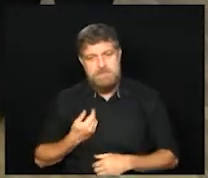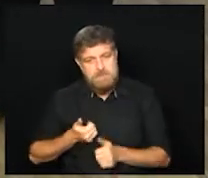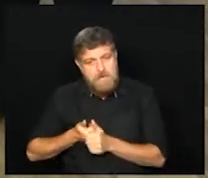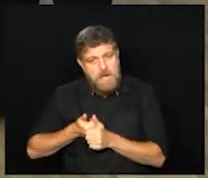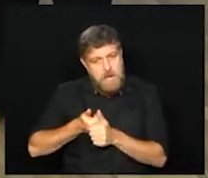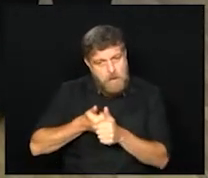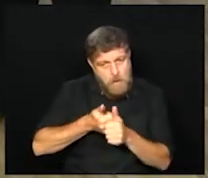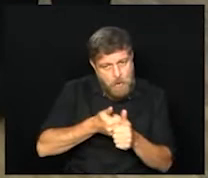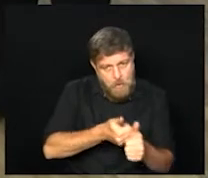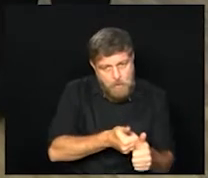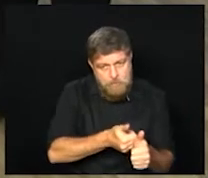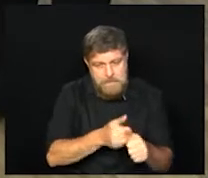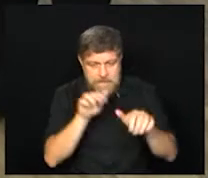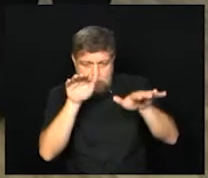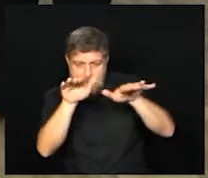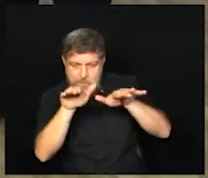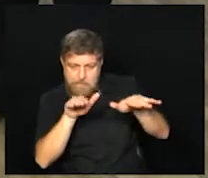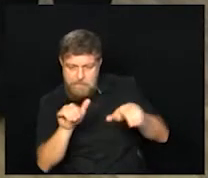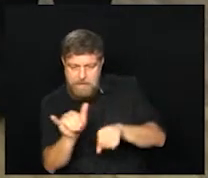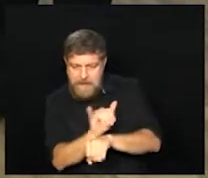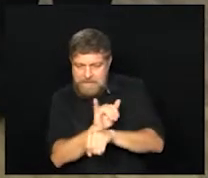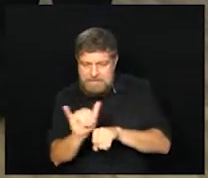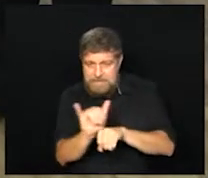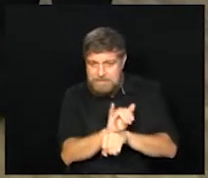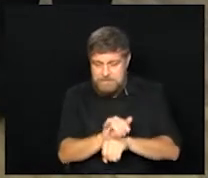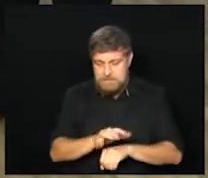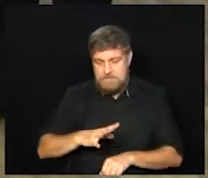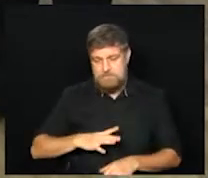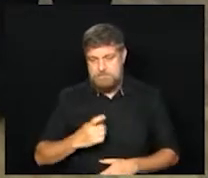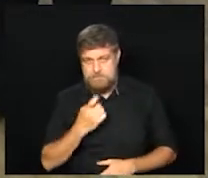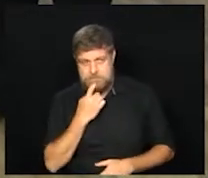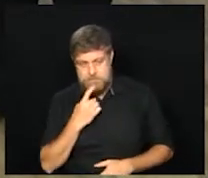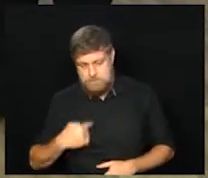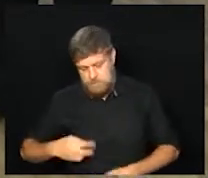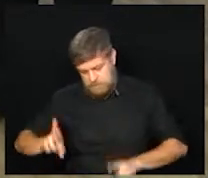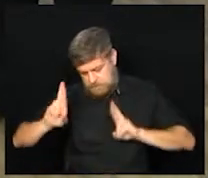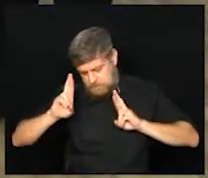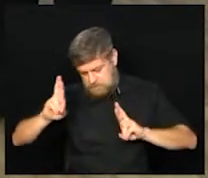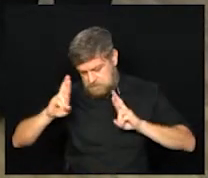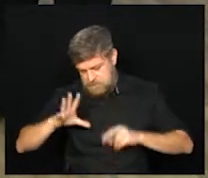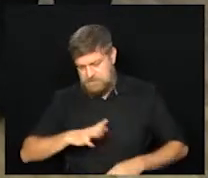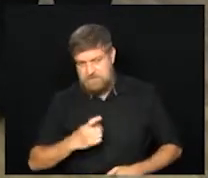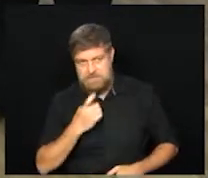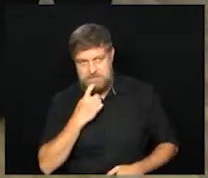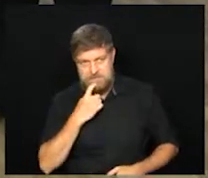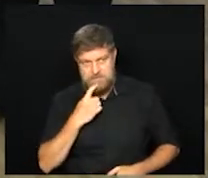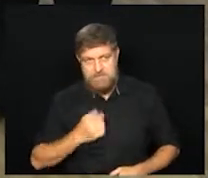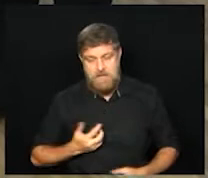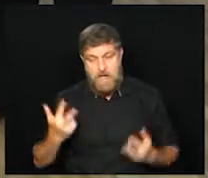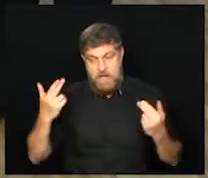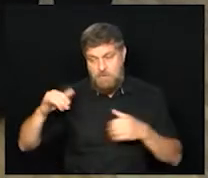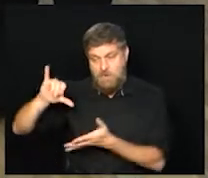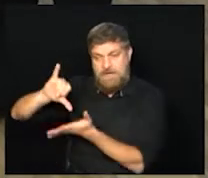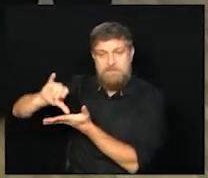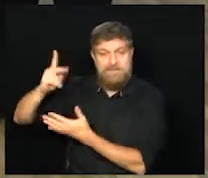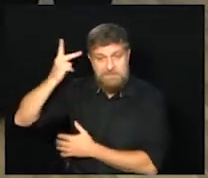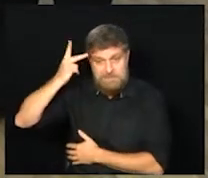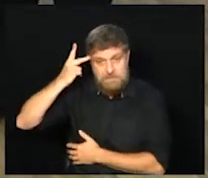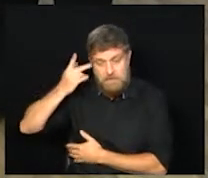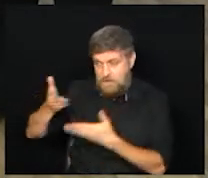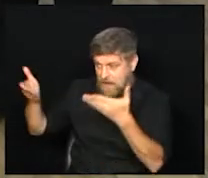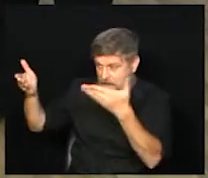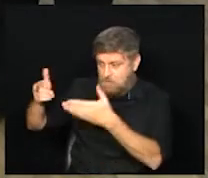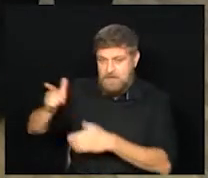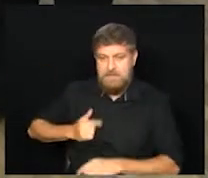acompanha toda essa logística aqui na cidade de Campinas. E a gente espera que a cidade de Campinas acompanhe o estado de São Paulo, né, que neste momento